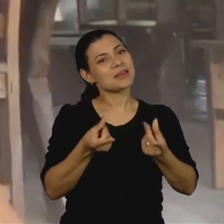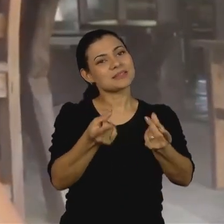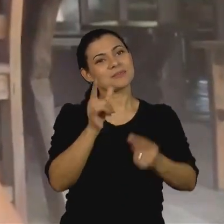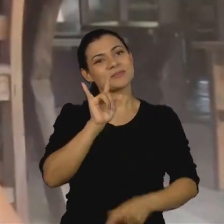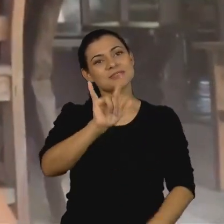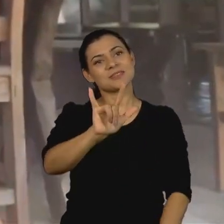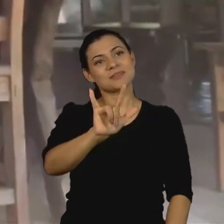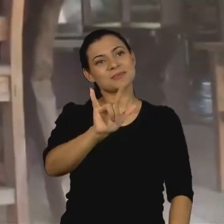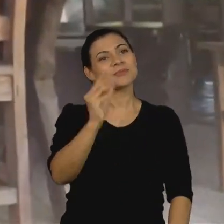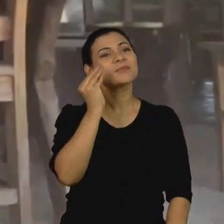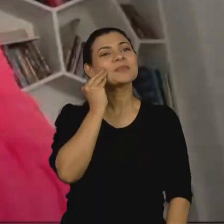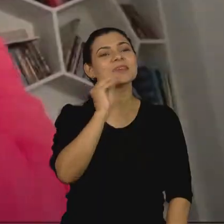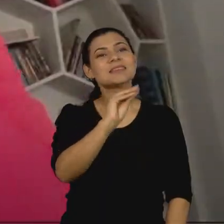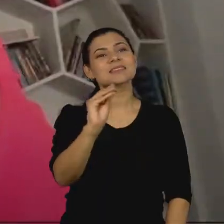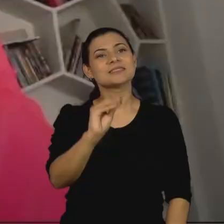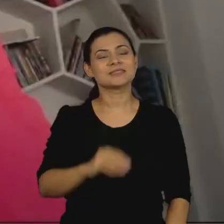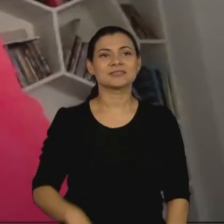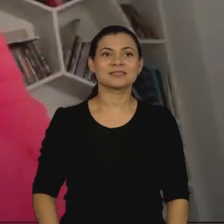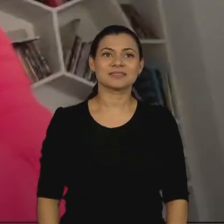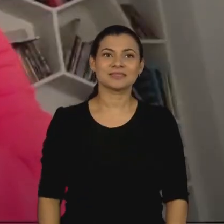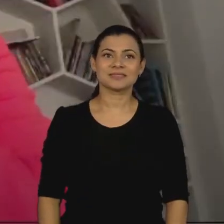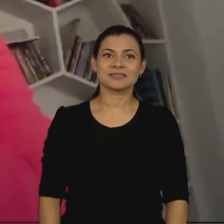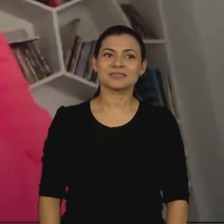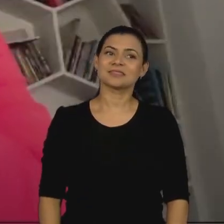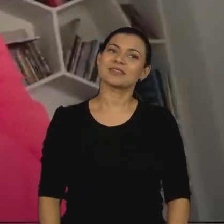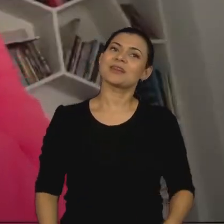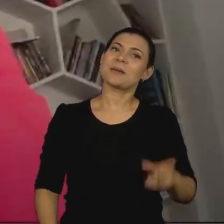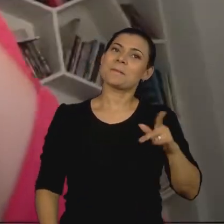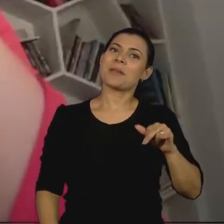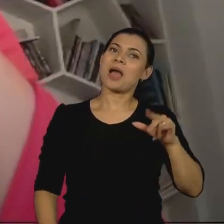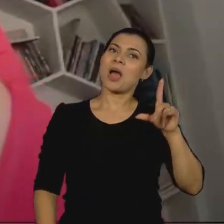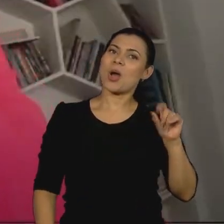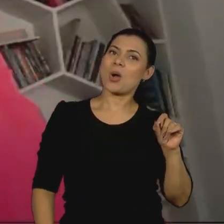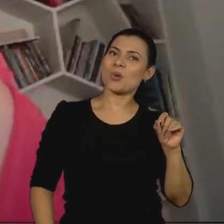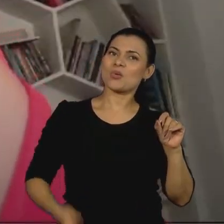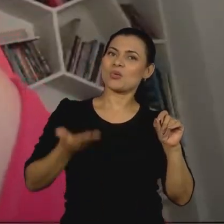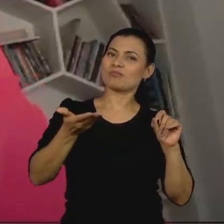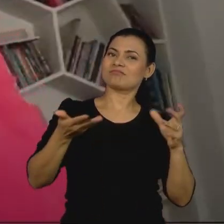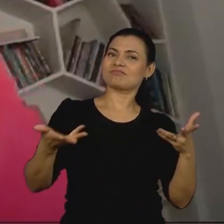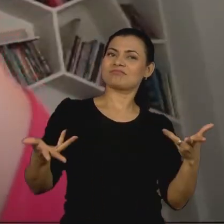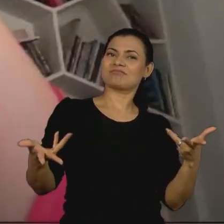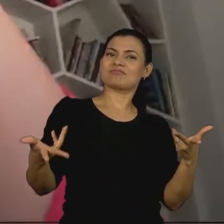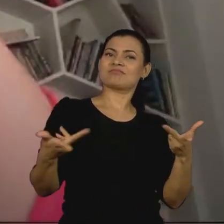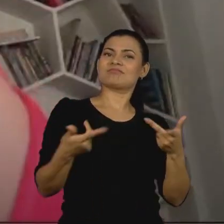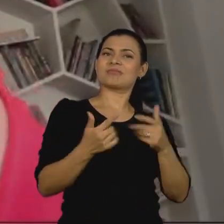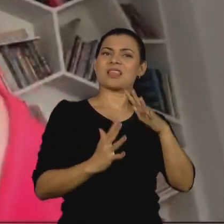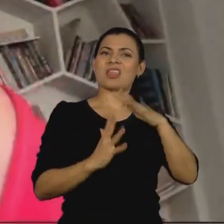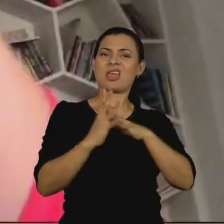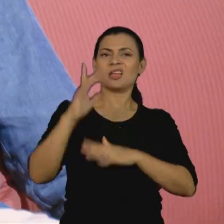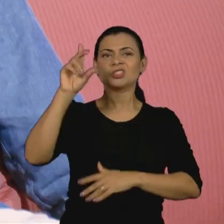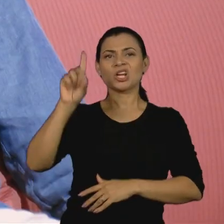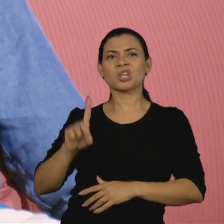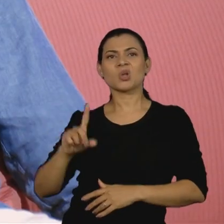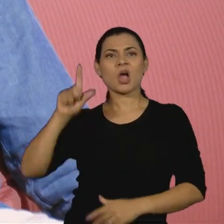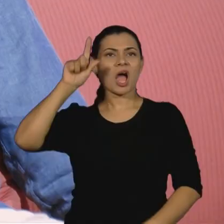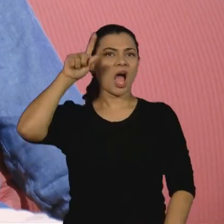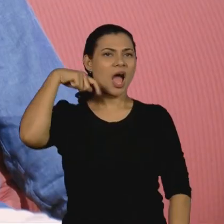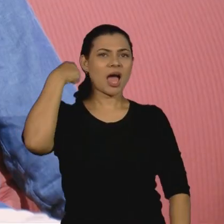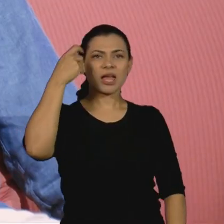muito. Beijão. Com quantos Paulos se faz um Paulo Betti, né? O cara é diretor,